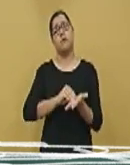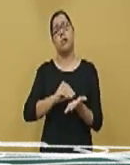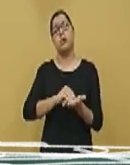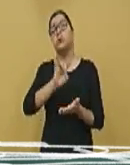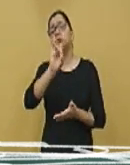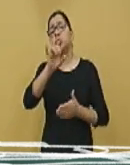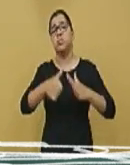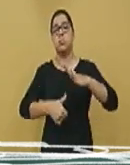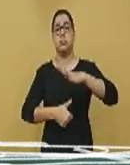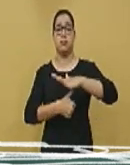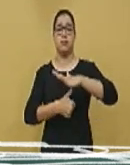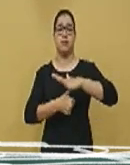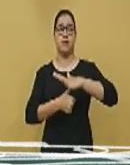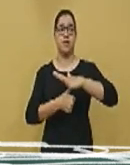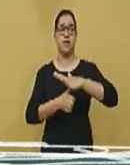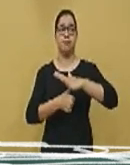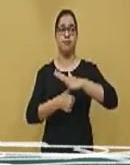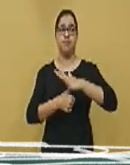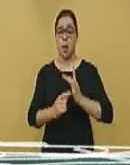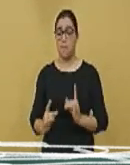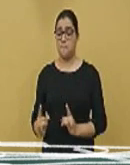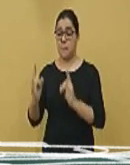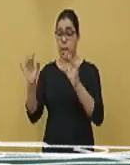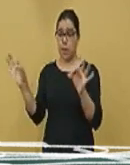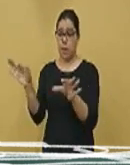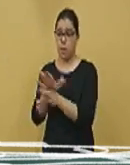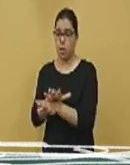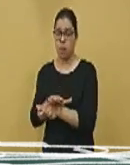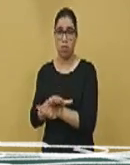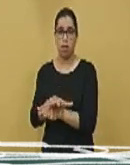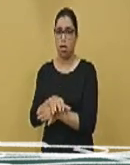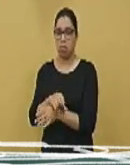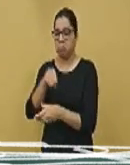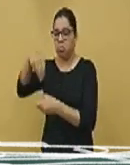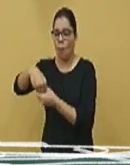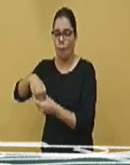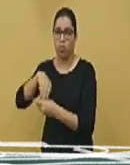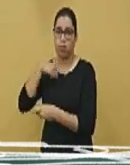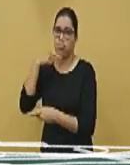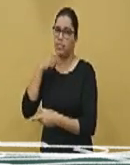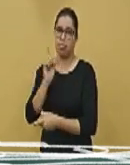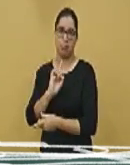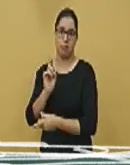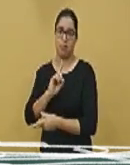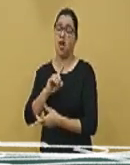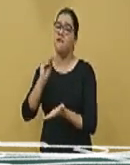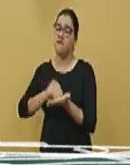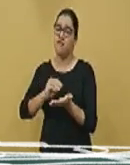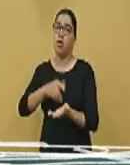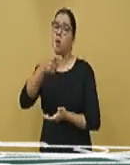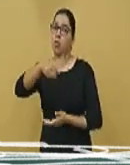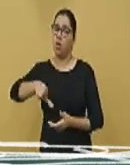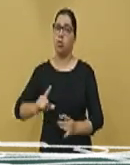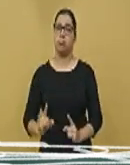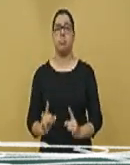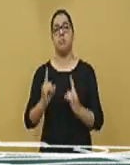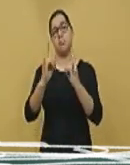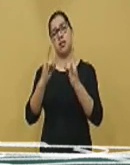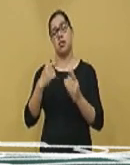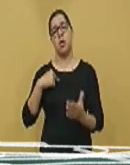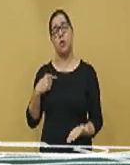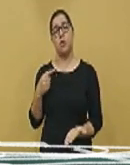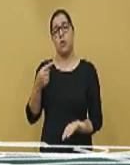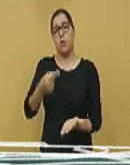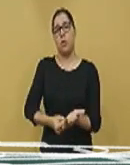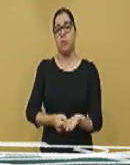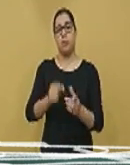não cabe à reitoria. Nós precisamos de mais um prédio para colocar toda a reitoria lá. E isso é um compromisso com a